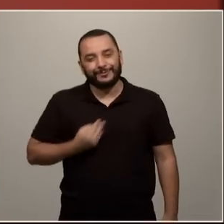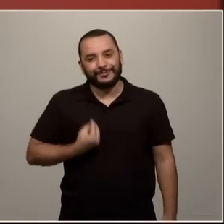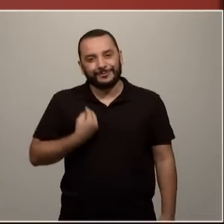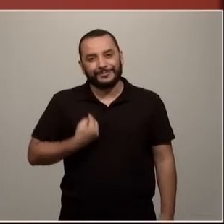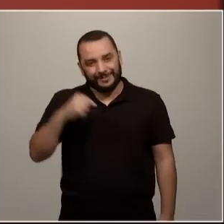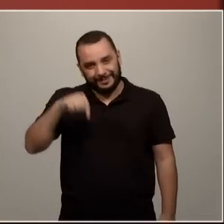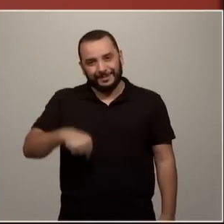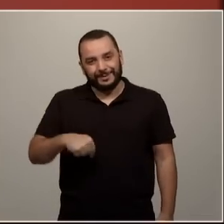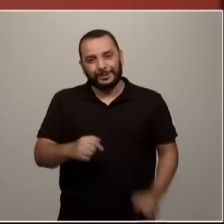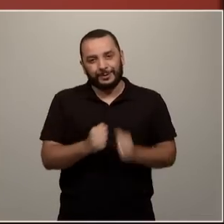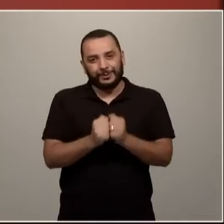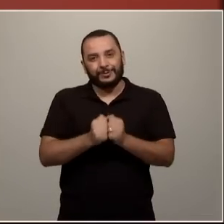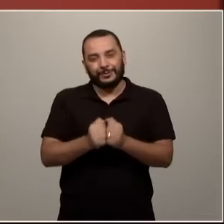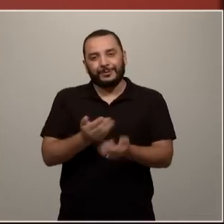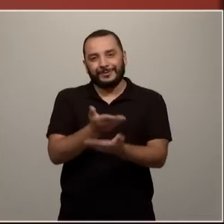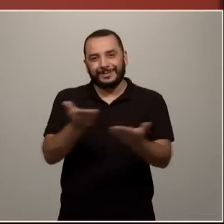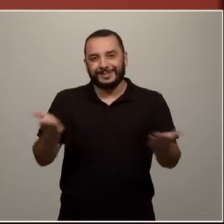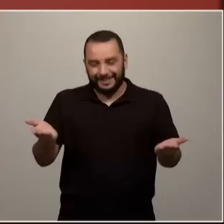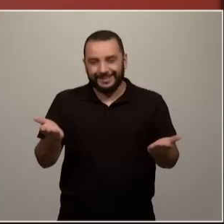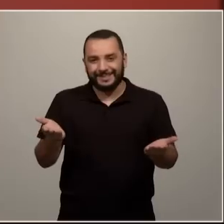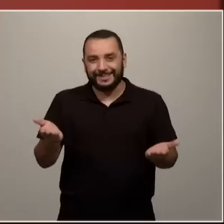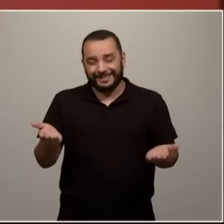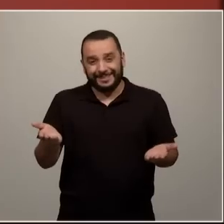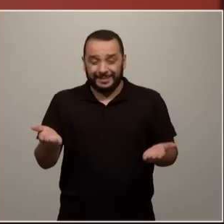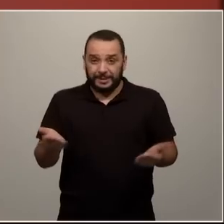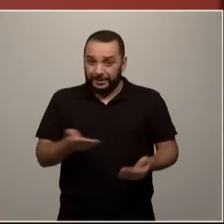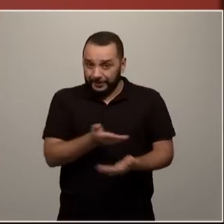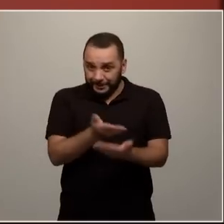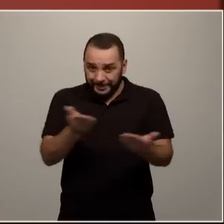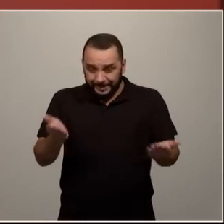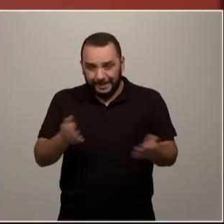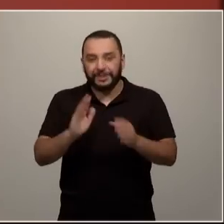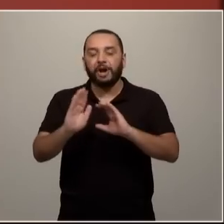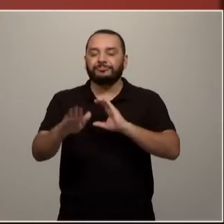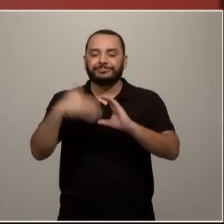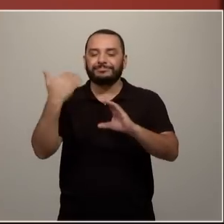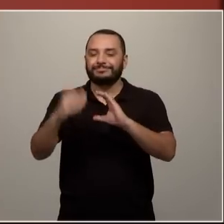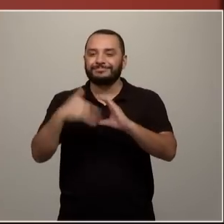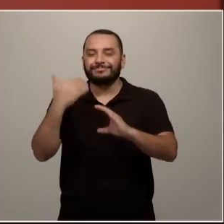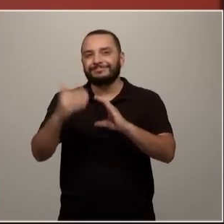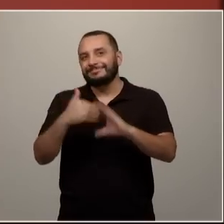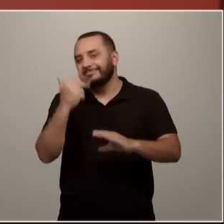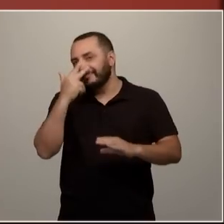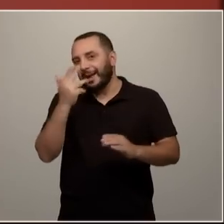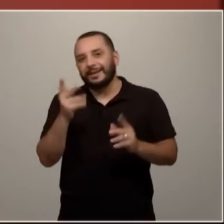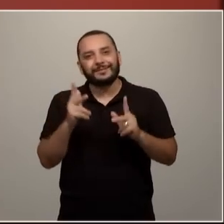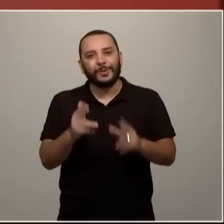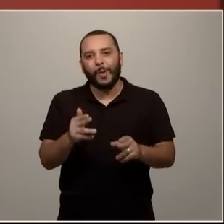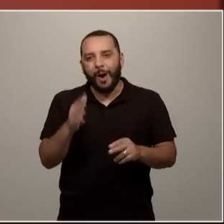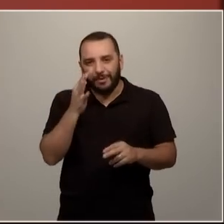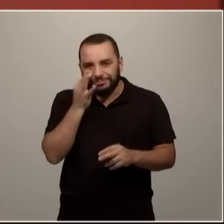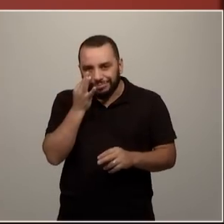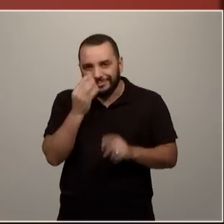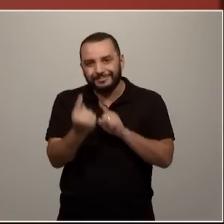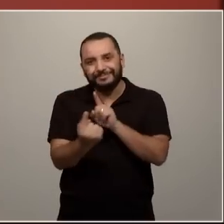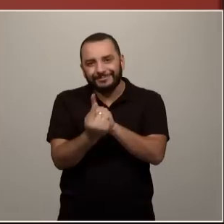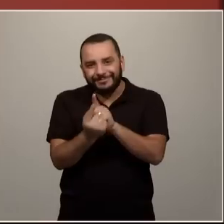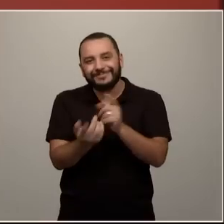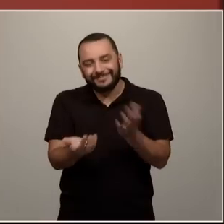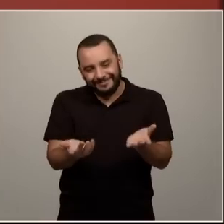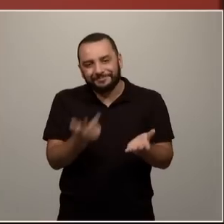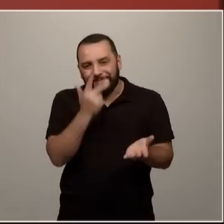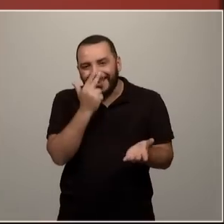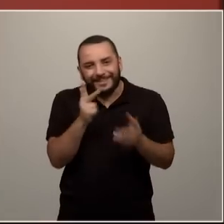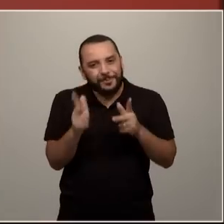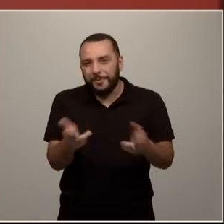coisa mais presente que a gente faz, né? Quando vocês me enviam diretamente as perguntas de vocês, e eu tento respondê-las na medida